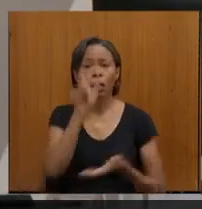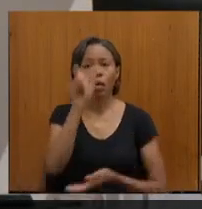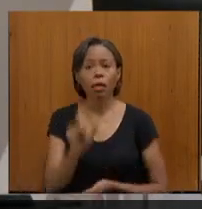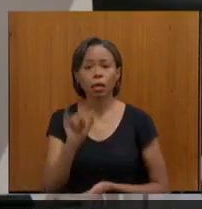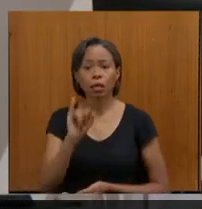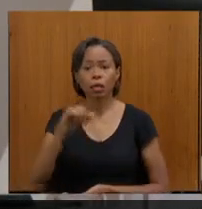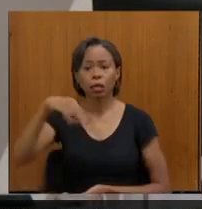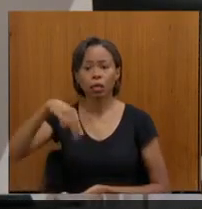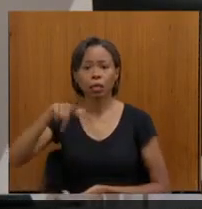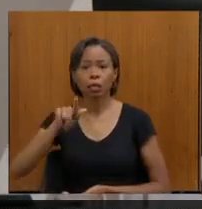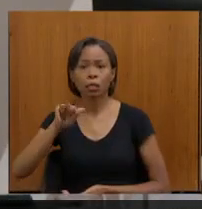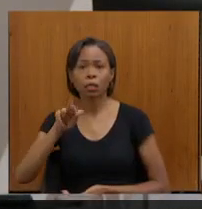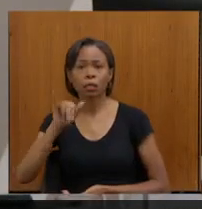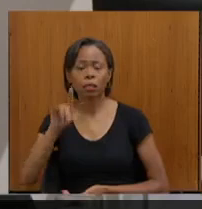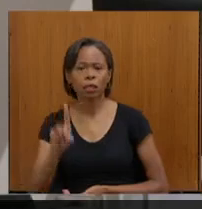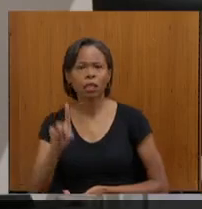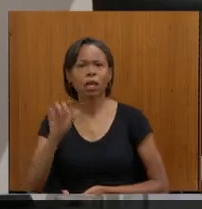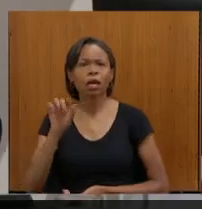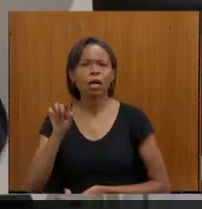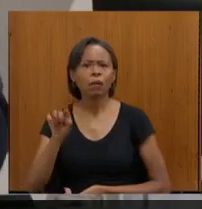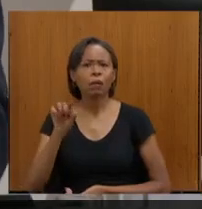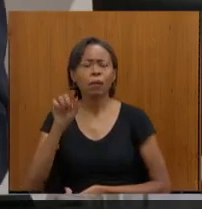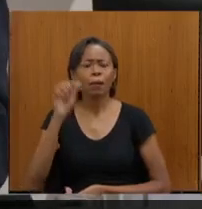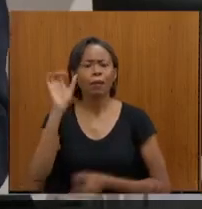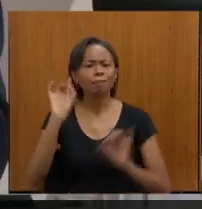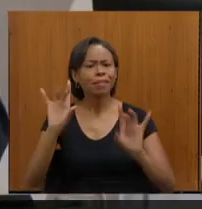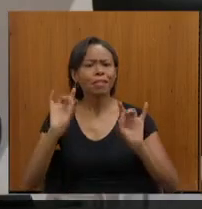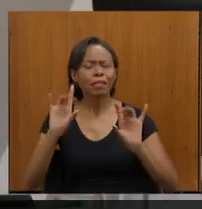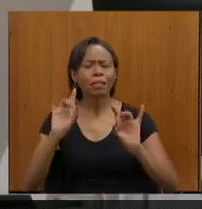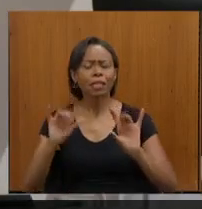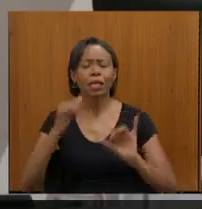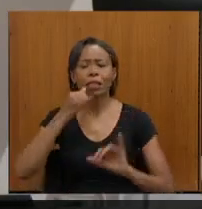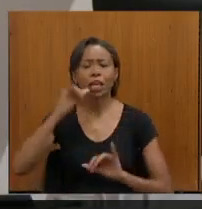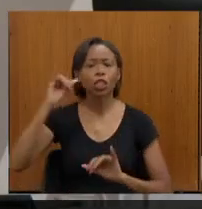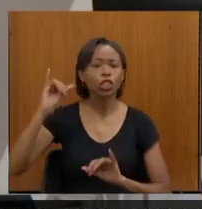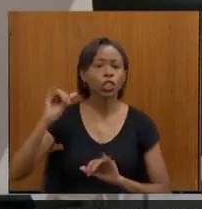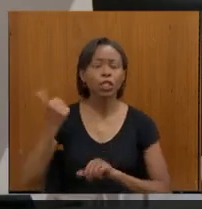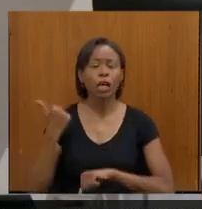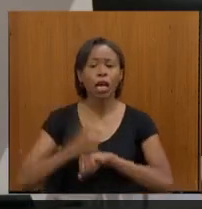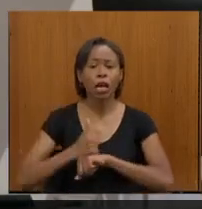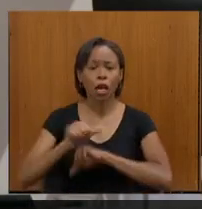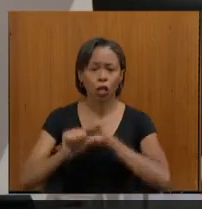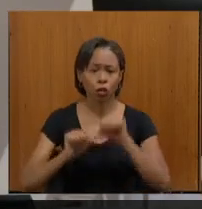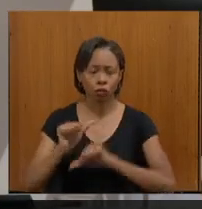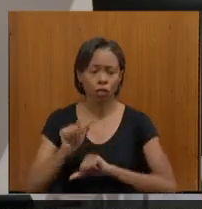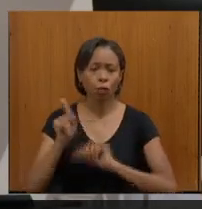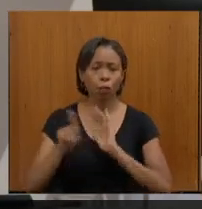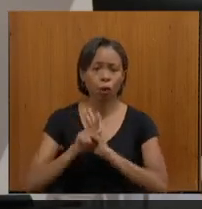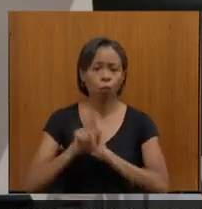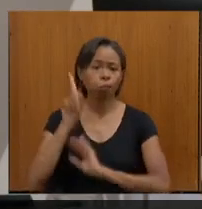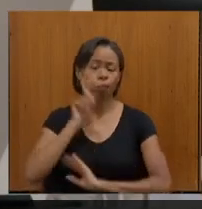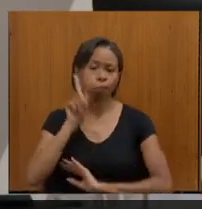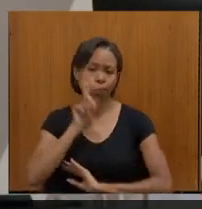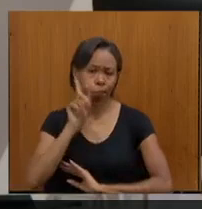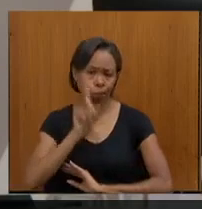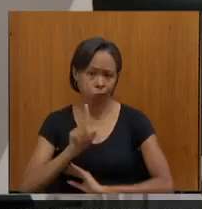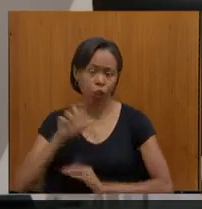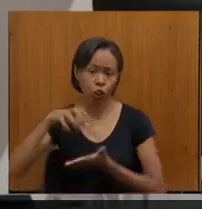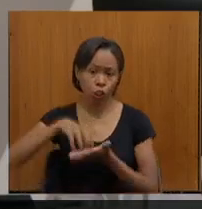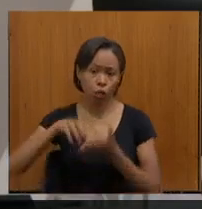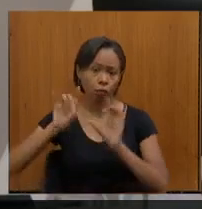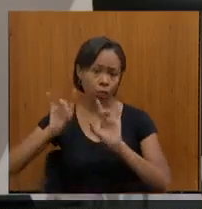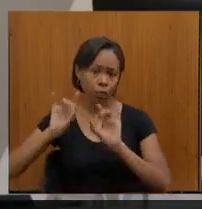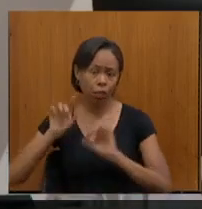Serafim especialista em energias renováveis sessão comercial da embaixada nos Estados Unidos vai falar sobre a experiência